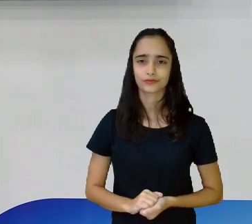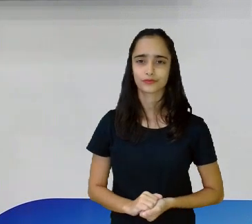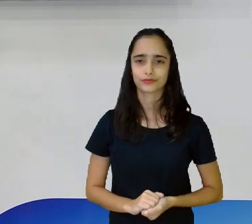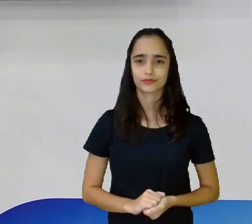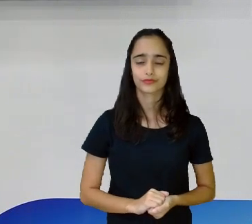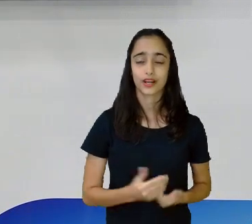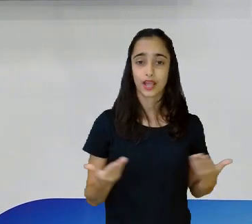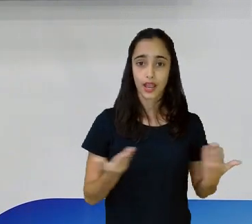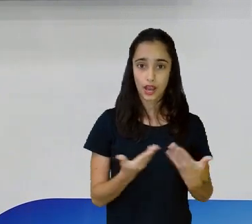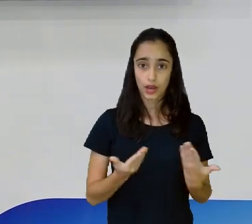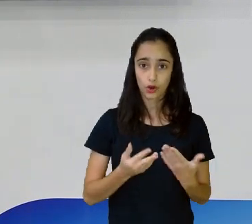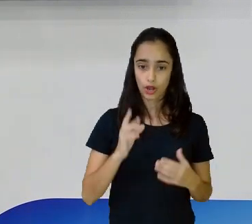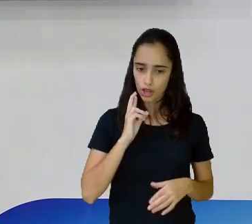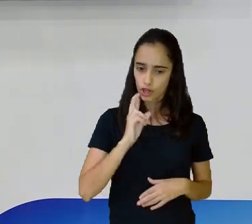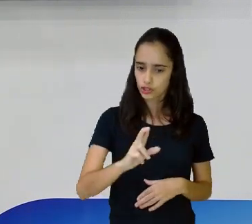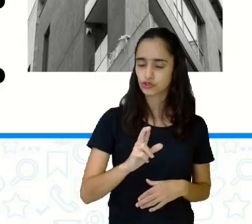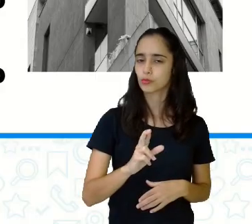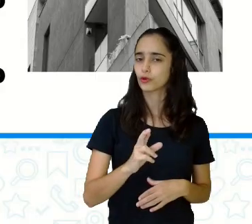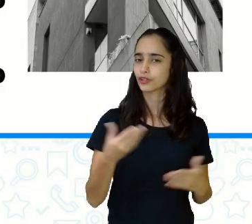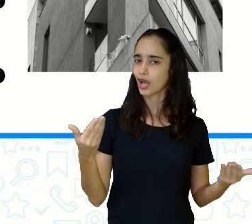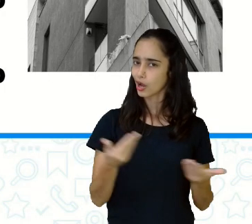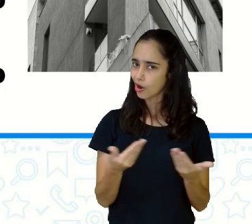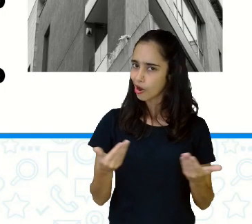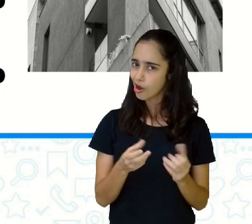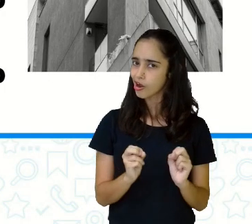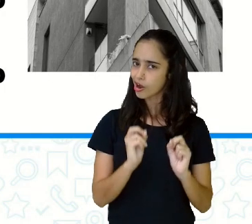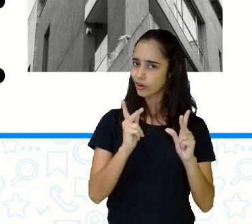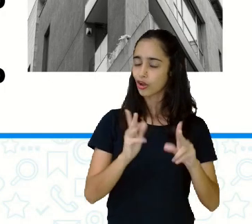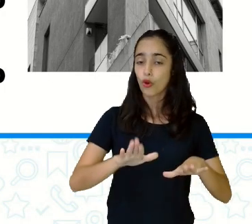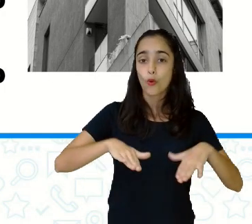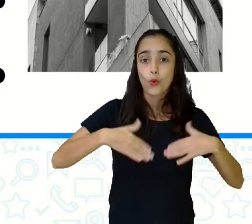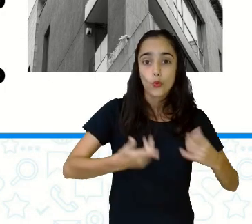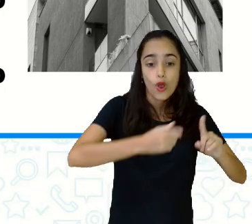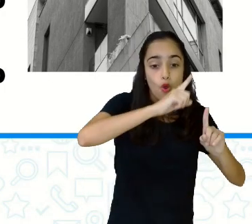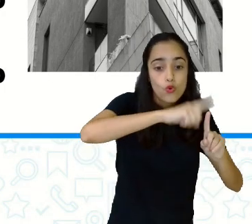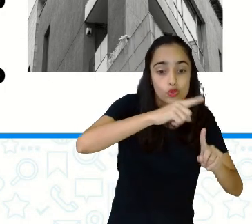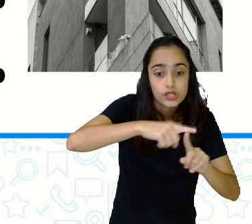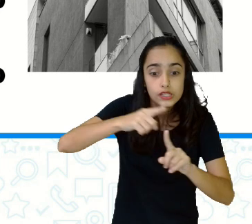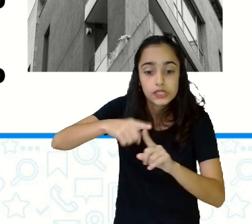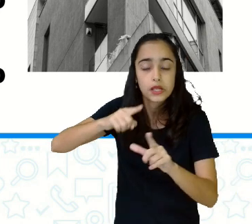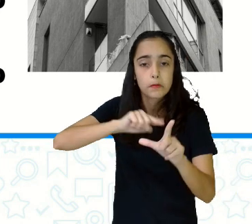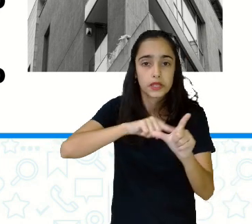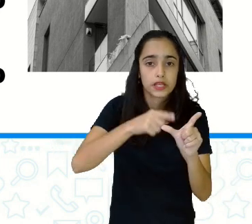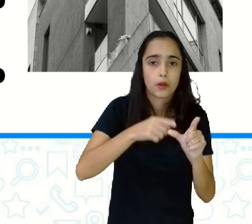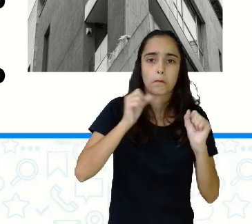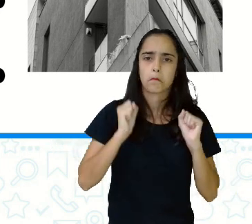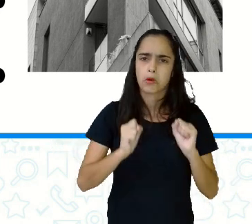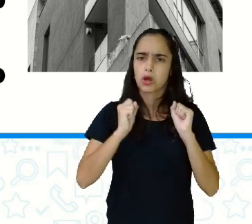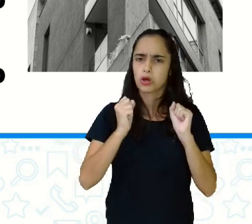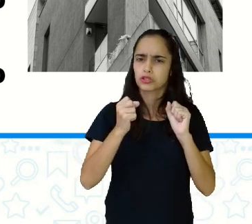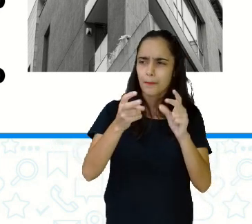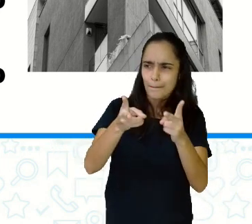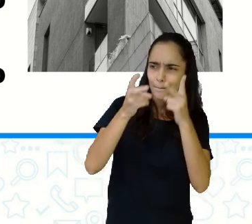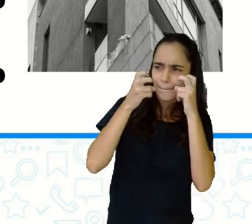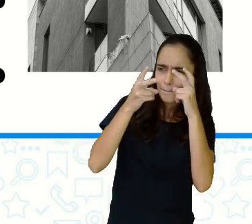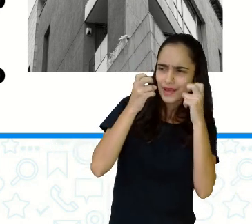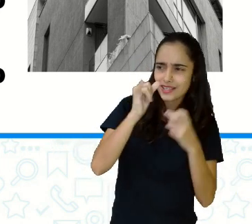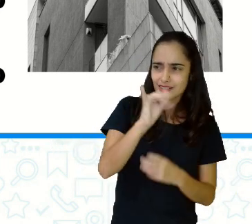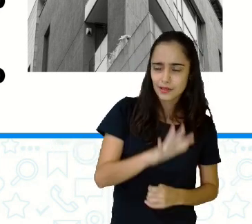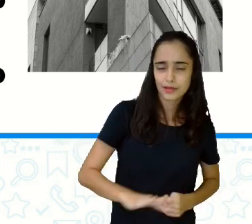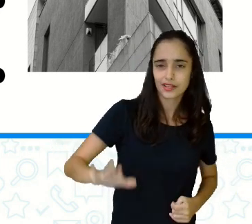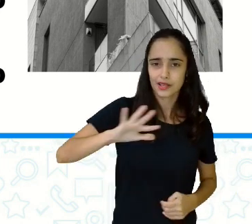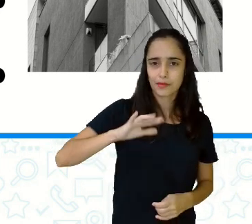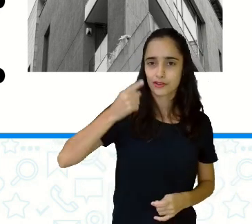graus. Responde para mim para eu ir embora. Que tipo de ângulo podemos identificar nessa imagem? Eu tenho um exemplo aí,